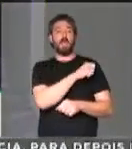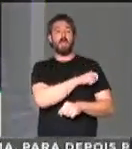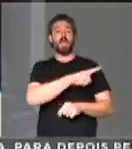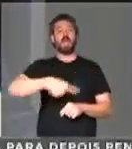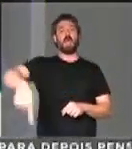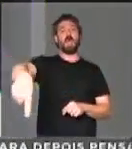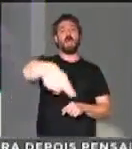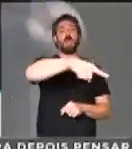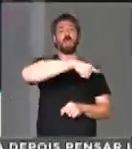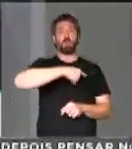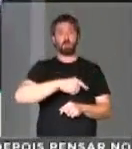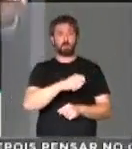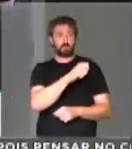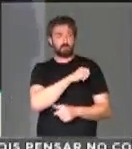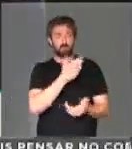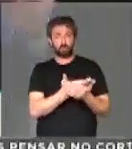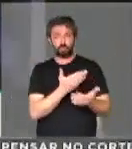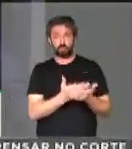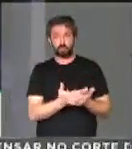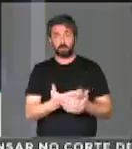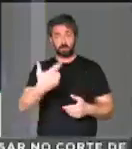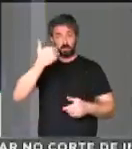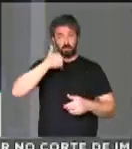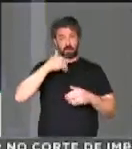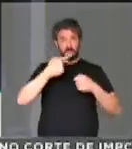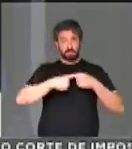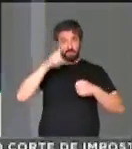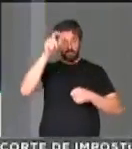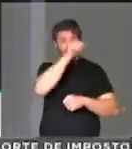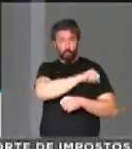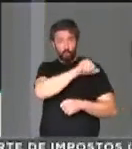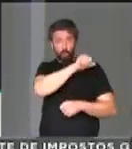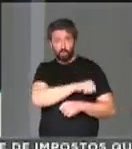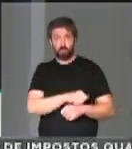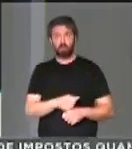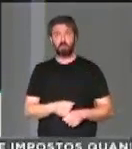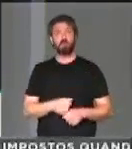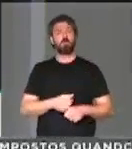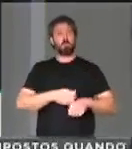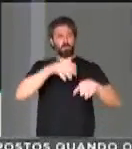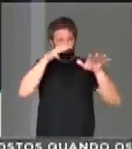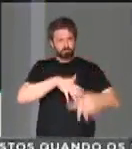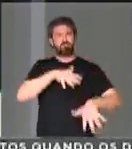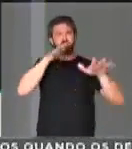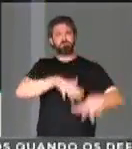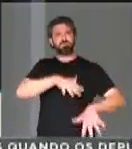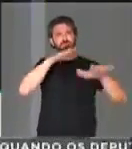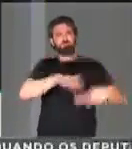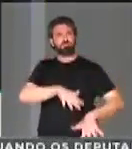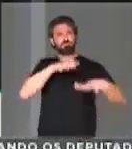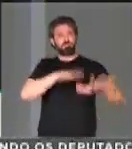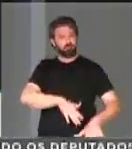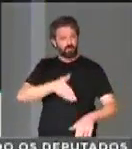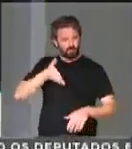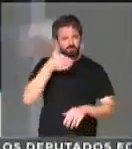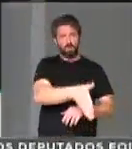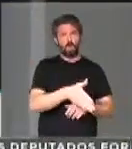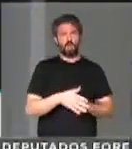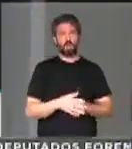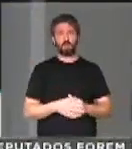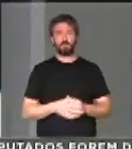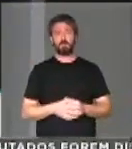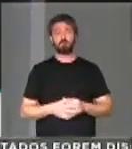estudantes. Os estudantes que lá na minha cidade, no Rio de Janeiro, foram para as ruas. Foram para as